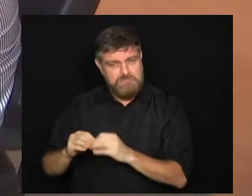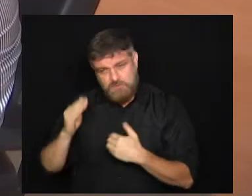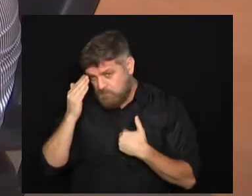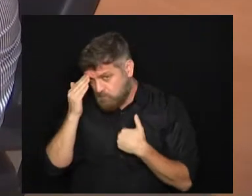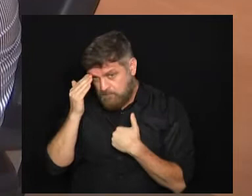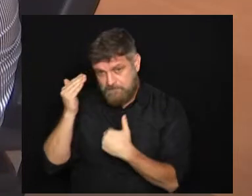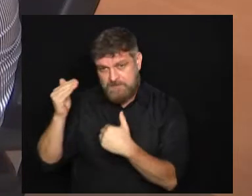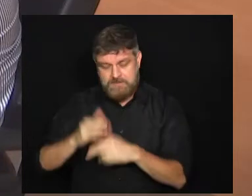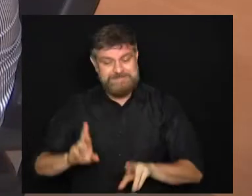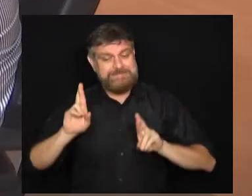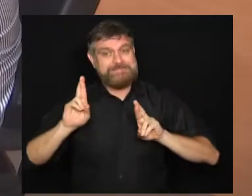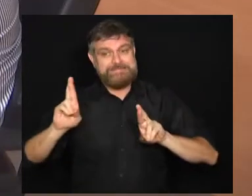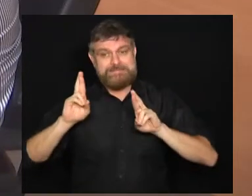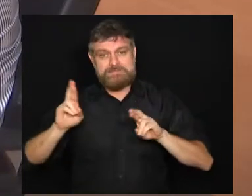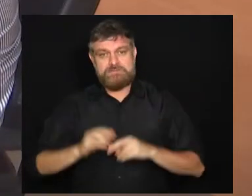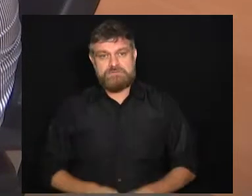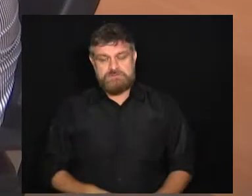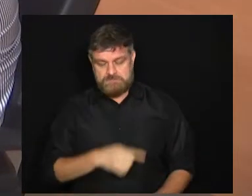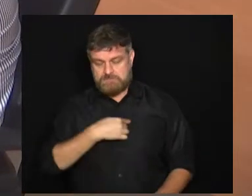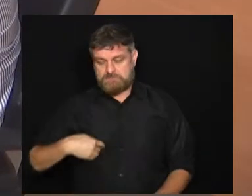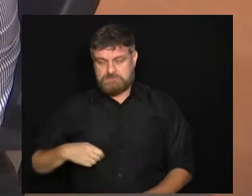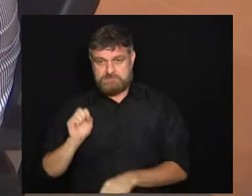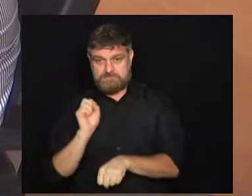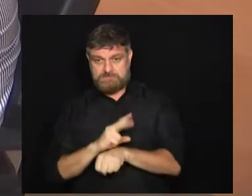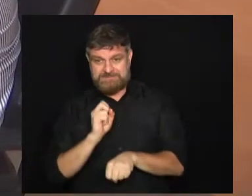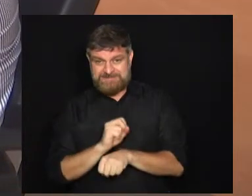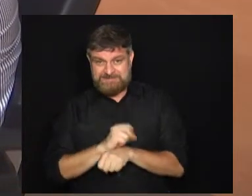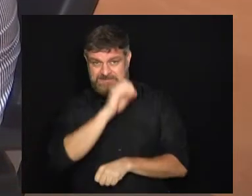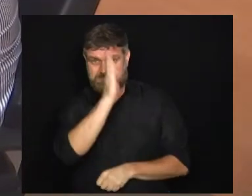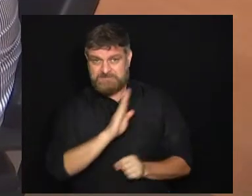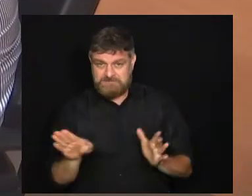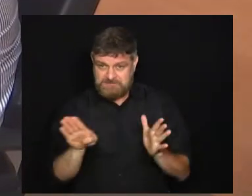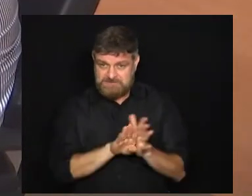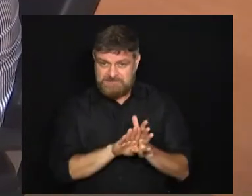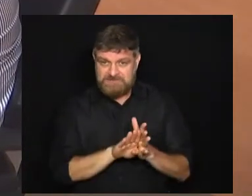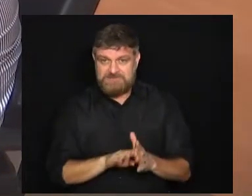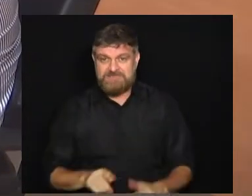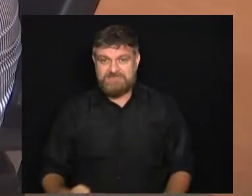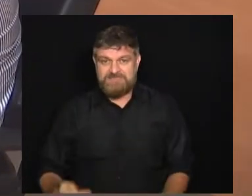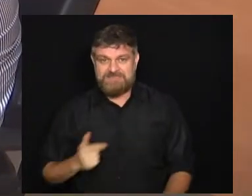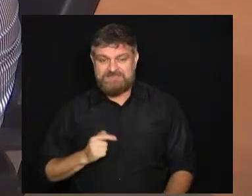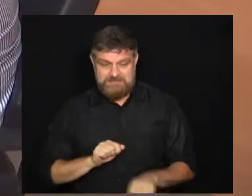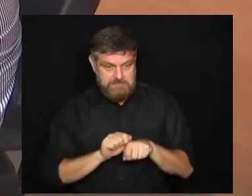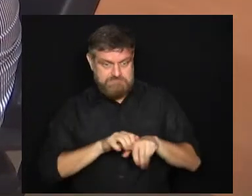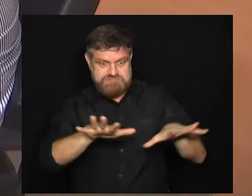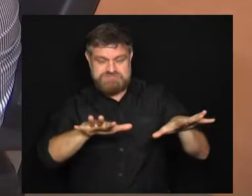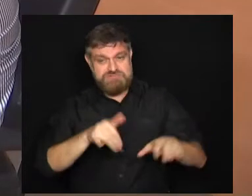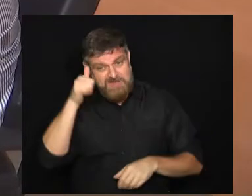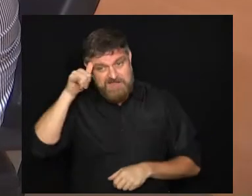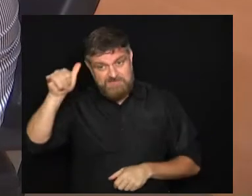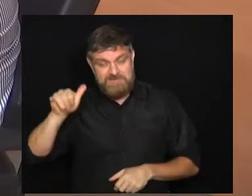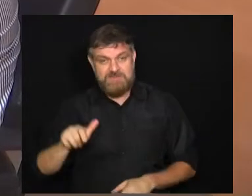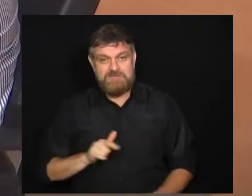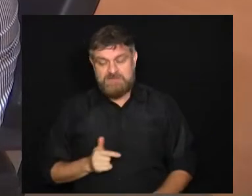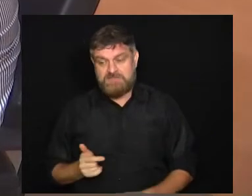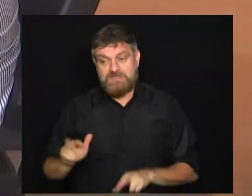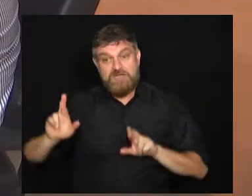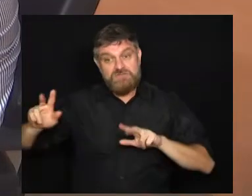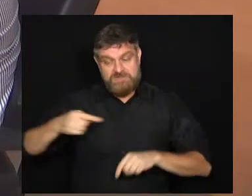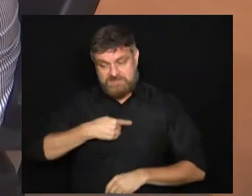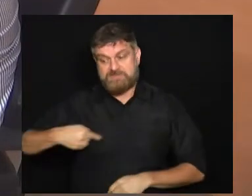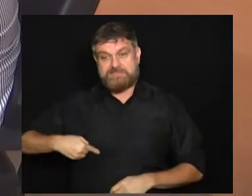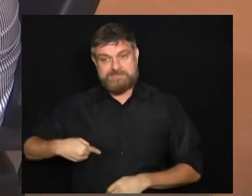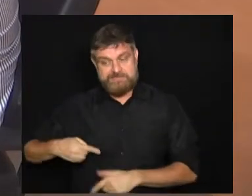explicações aqui, torcer para que o coronavírus, quando chegar aqui, chegue mansinho e não brabo, feito ele está aparentemente na China. Bem,